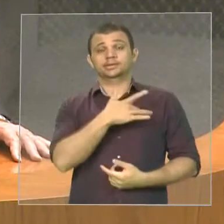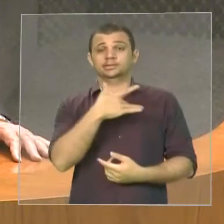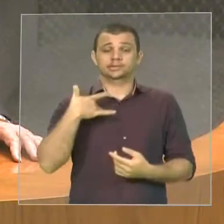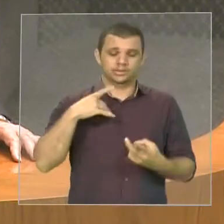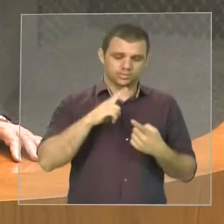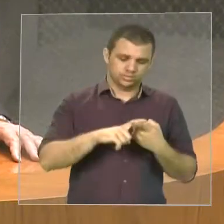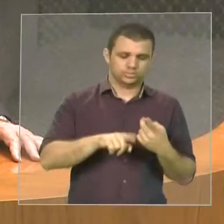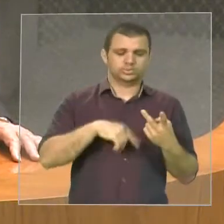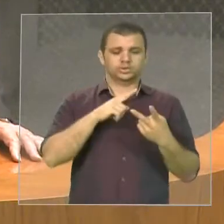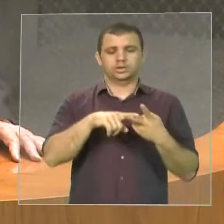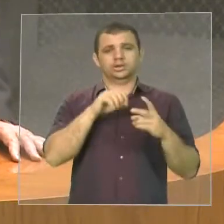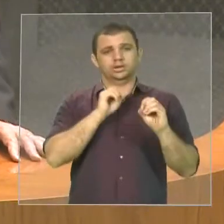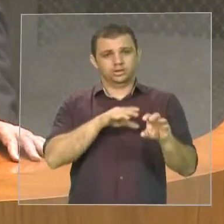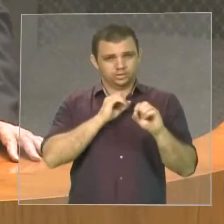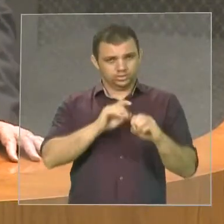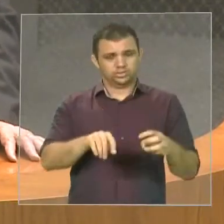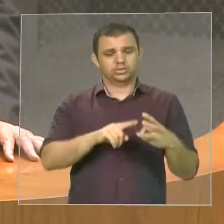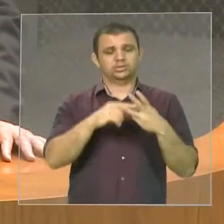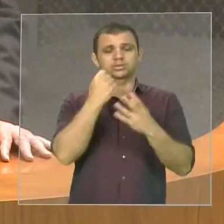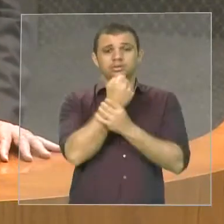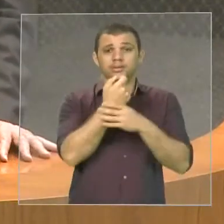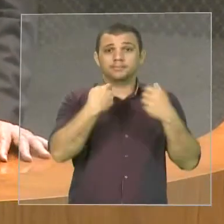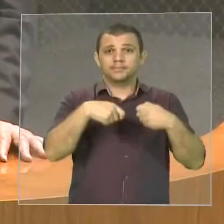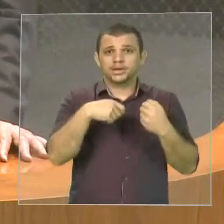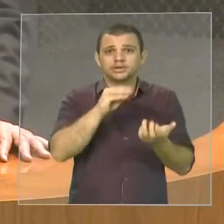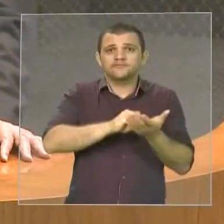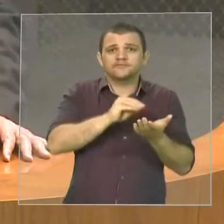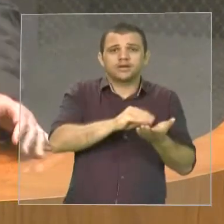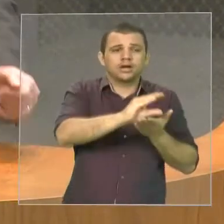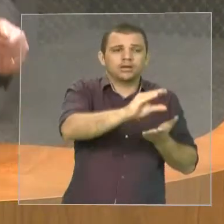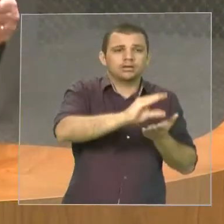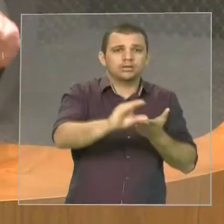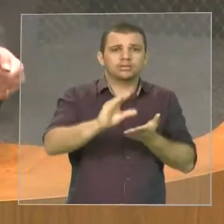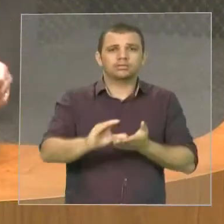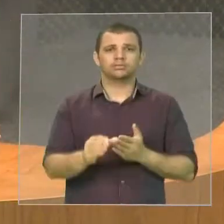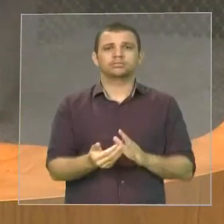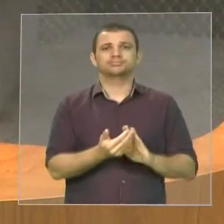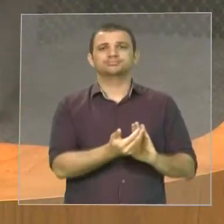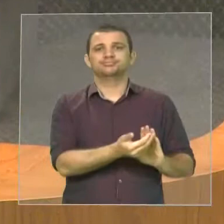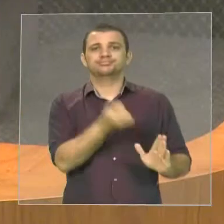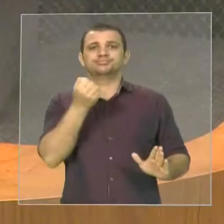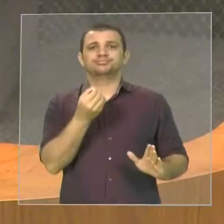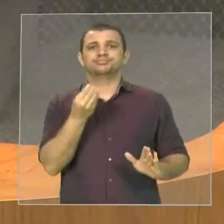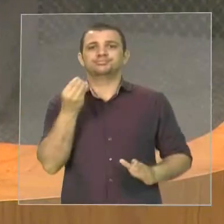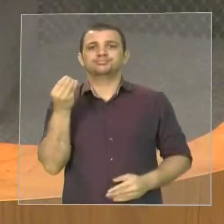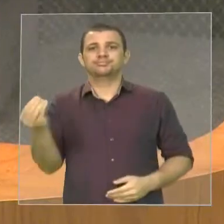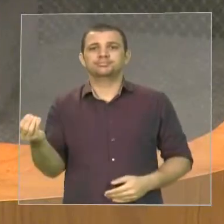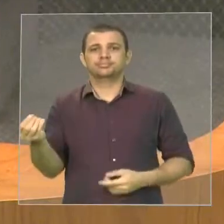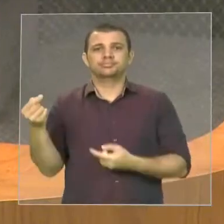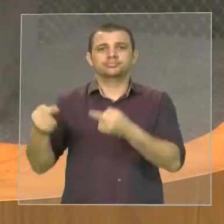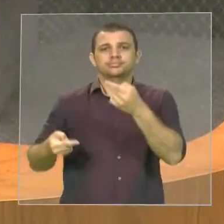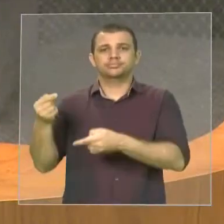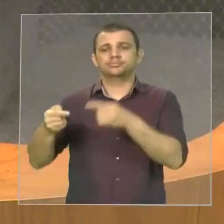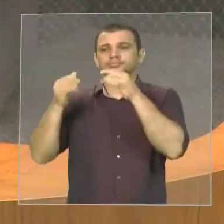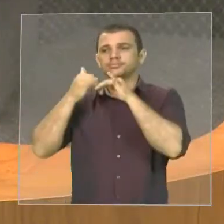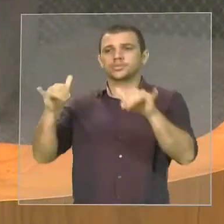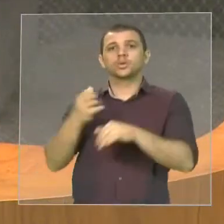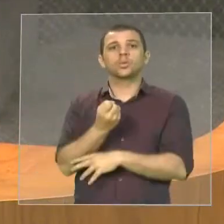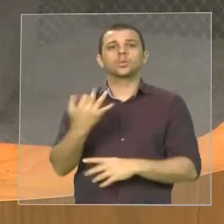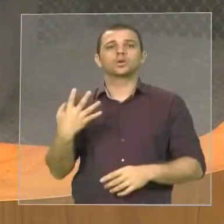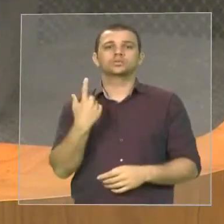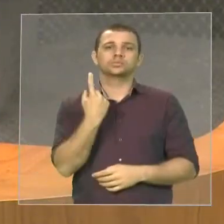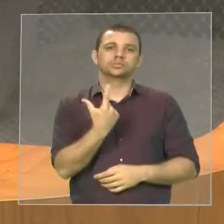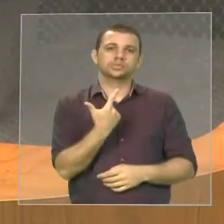segurança precisam de recursos, se tira recurso do Tesouro, neste momento, 2 bilhões de